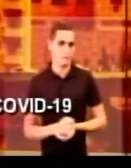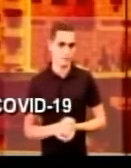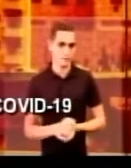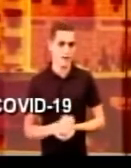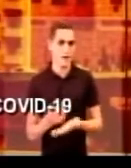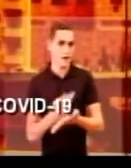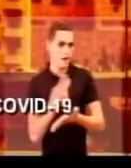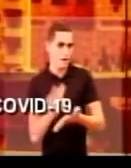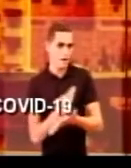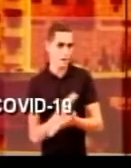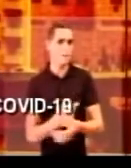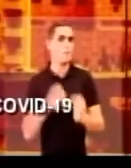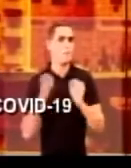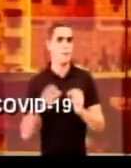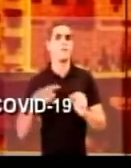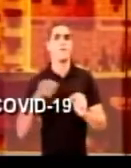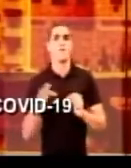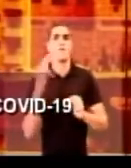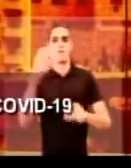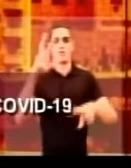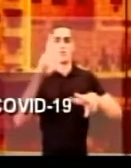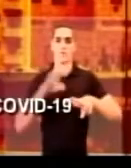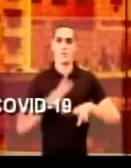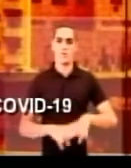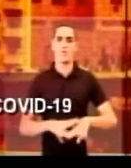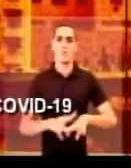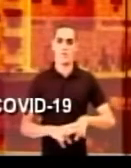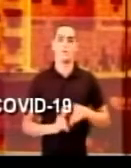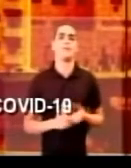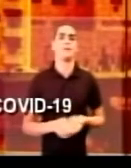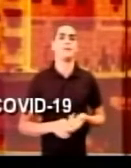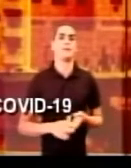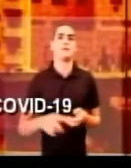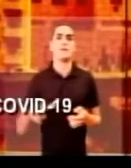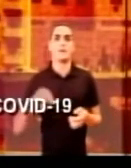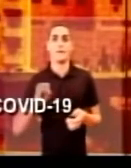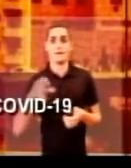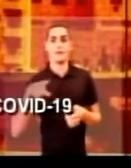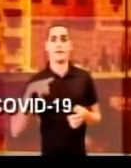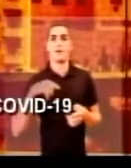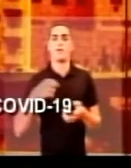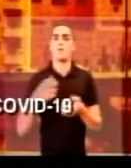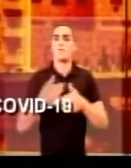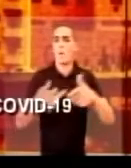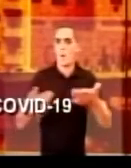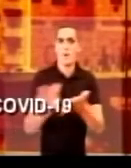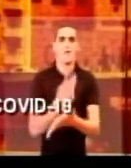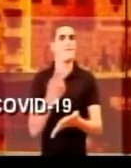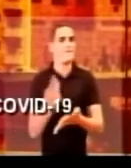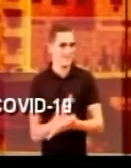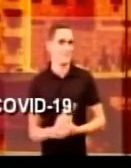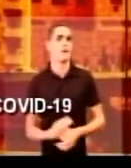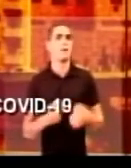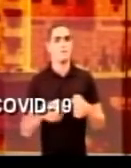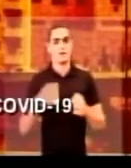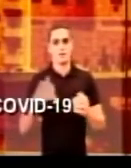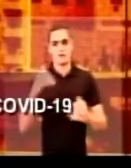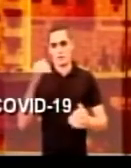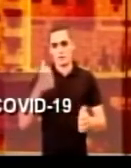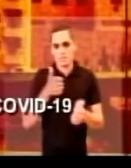improbidade, isso dá prisão, se nós fizermos esse tipo de coisa. Então, nós teremos que seguir